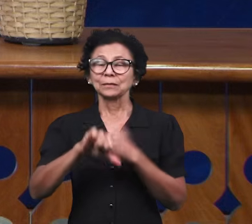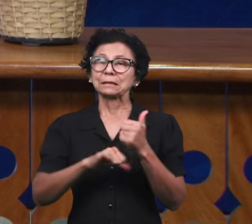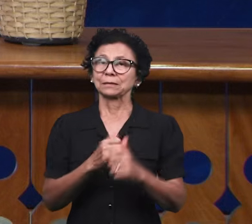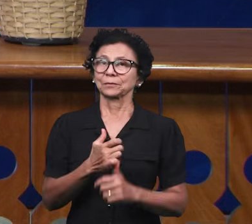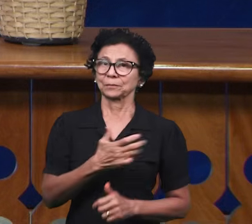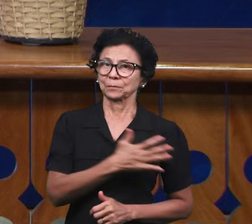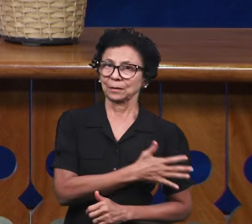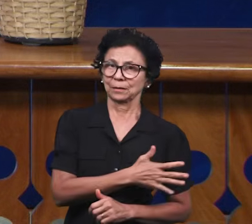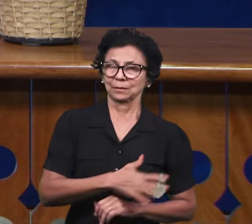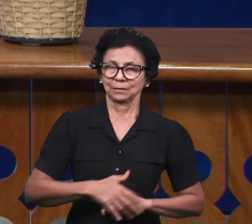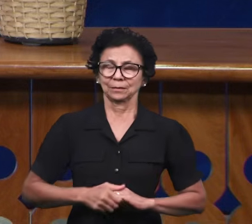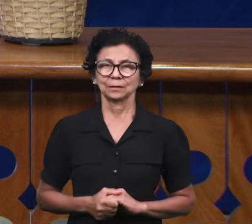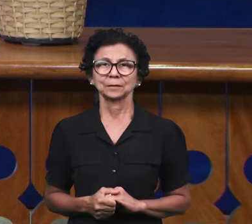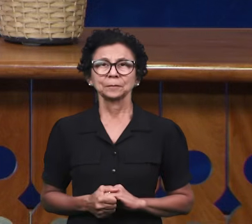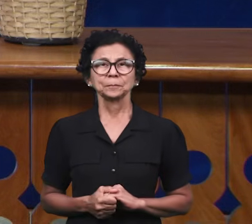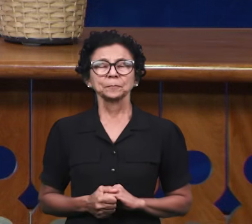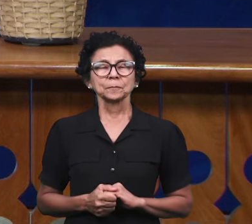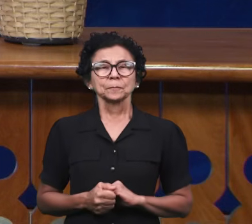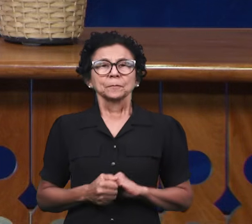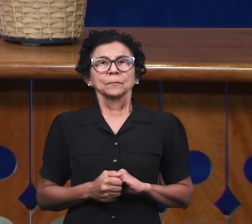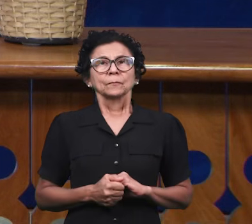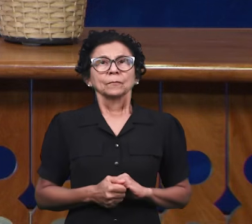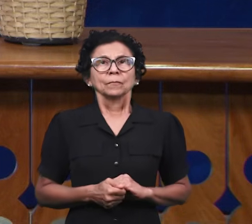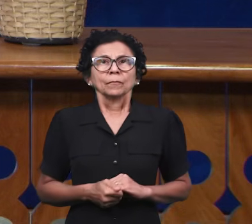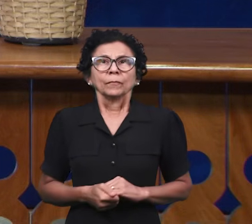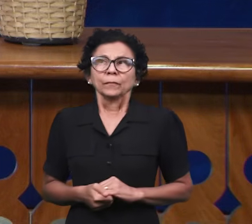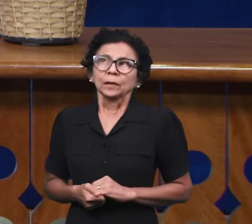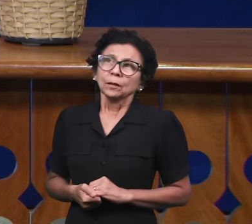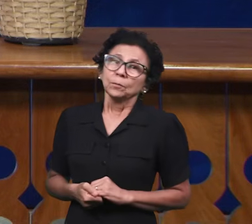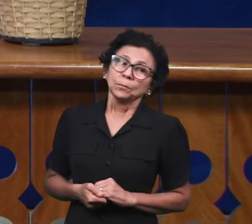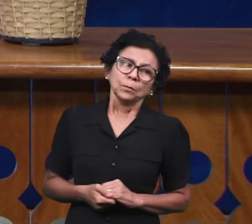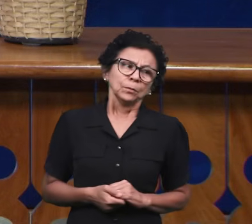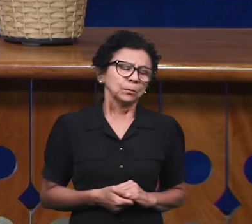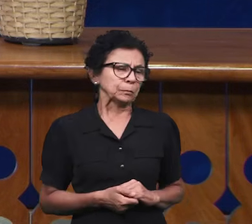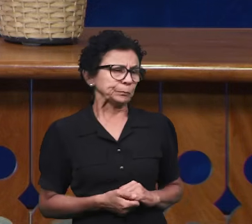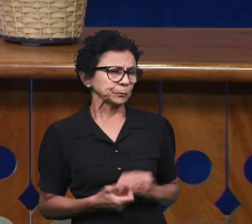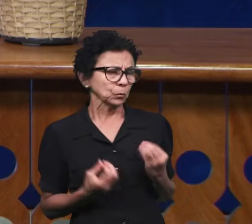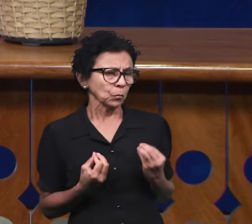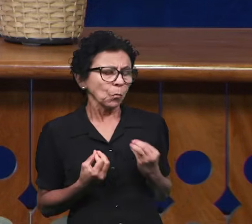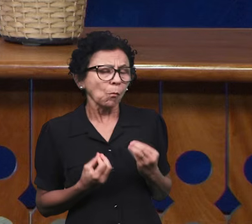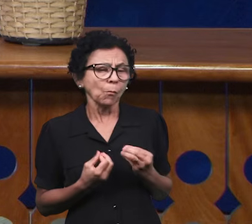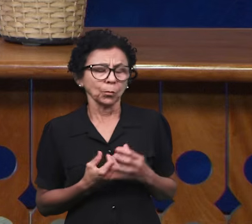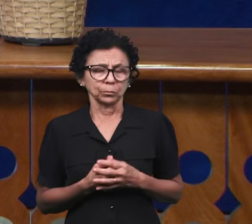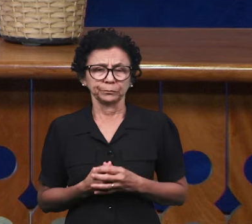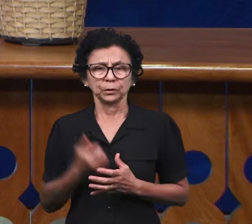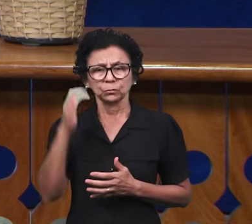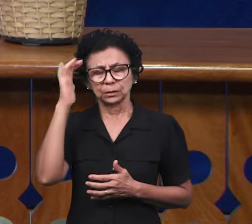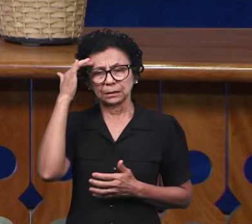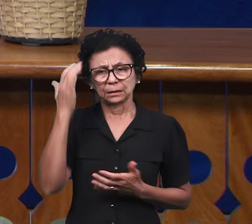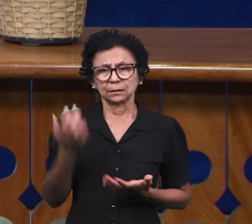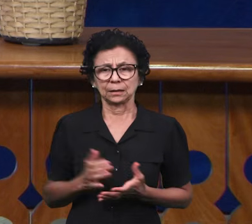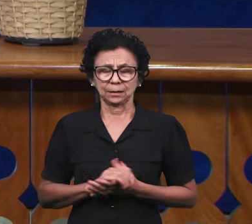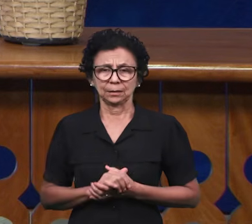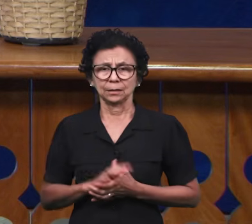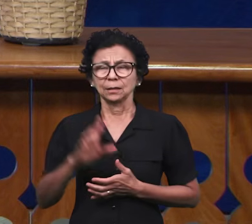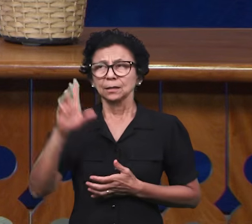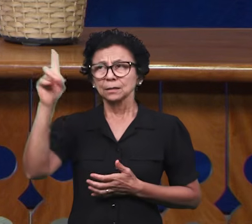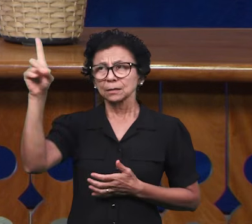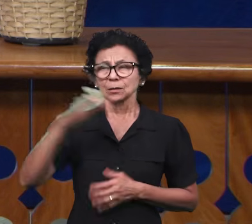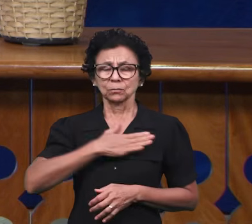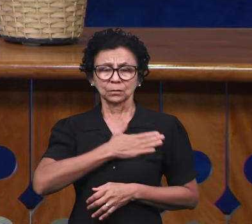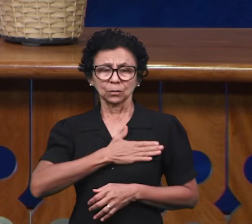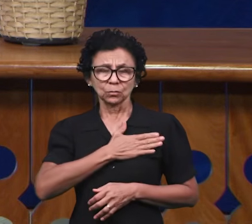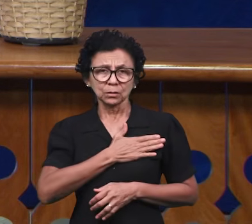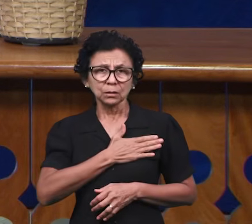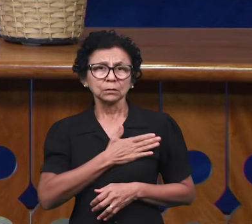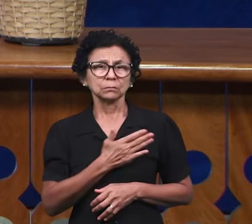Então, nesse processo, como que eu vou saber se eu estou vivendo a vontade do Senhor? Meus irmãos, é